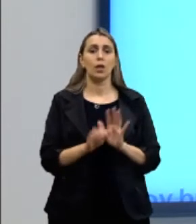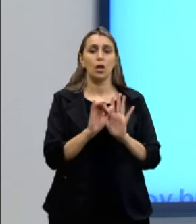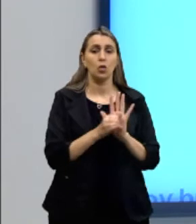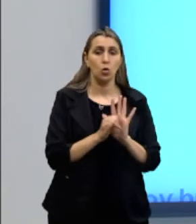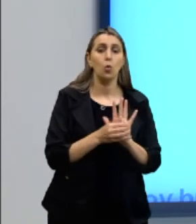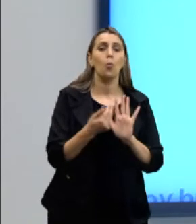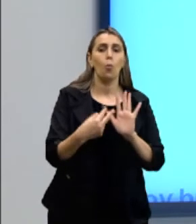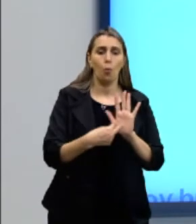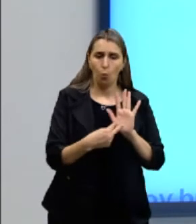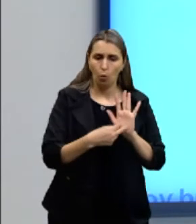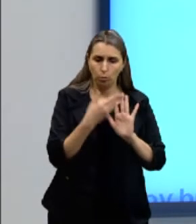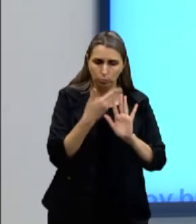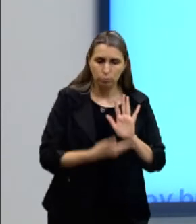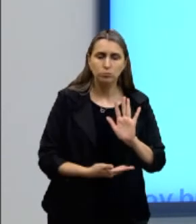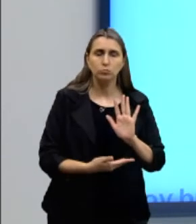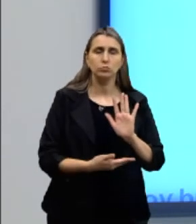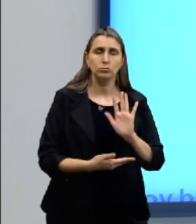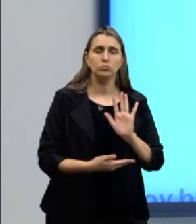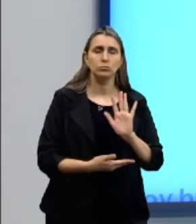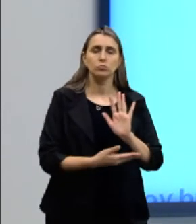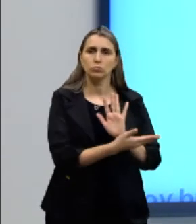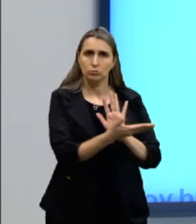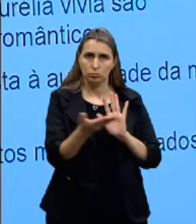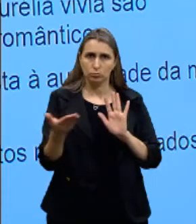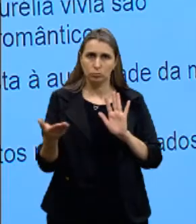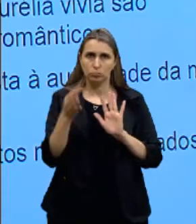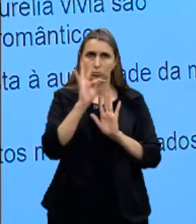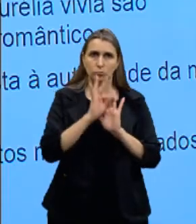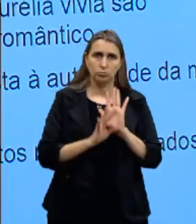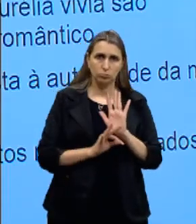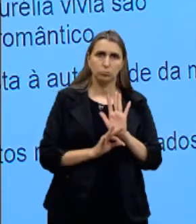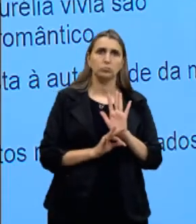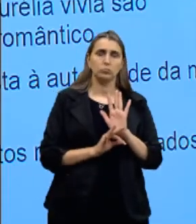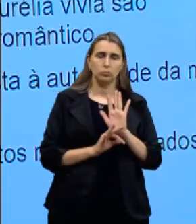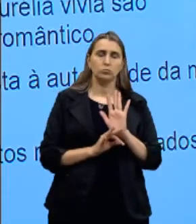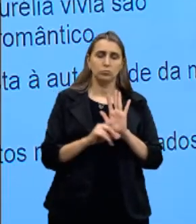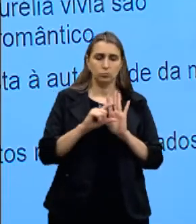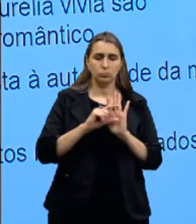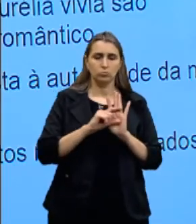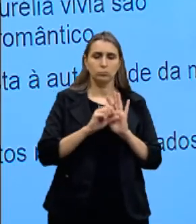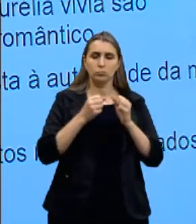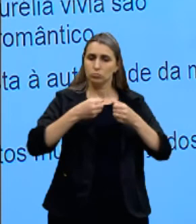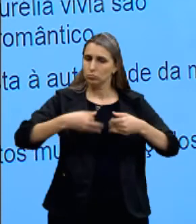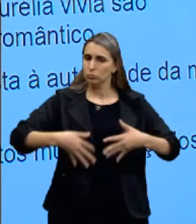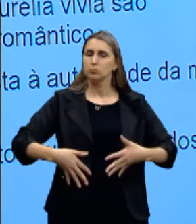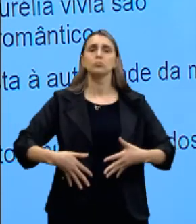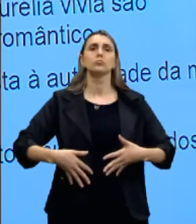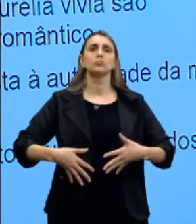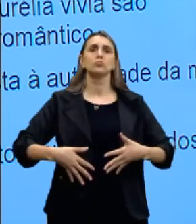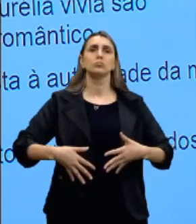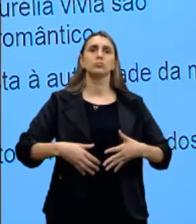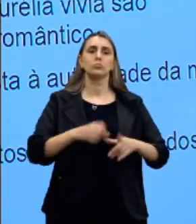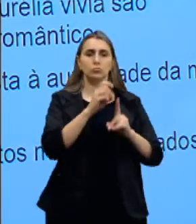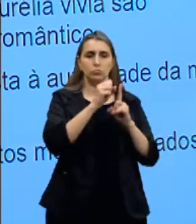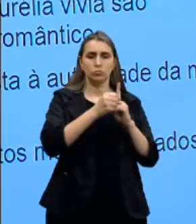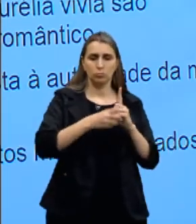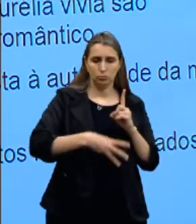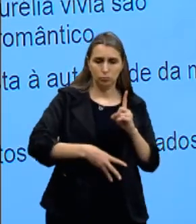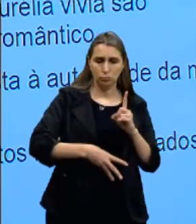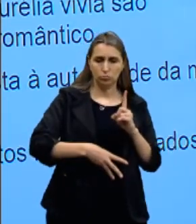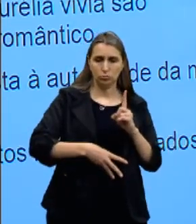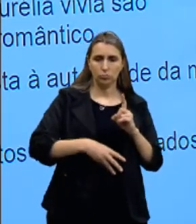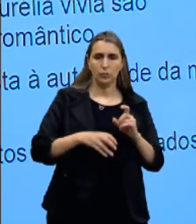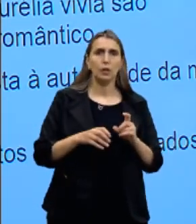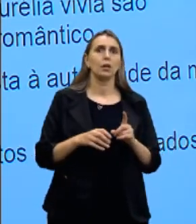narrador é videncia ele tá evidenciando para nós pegar um texto a parte que tá da questão ela é descritiva o cerceamento